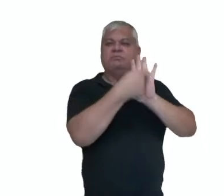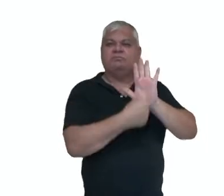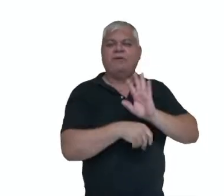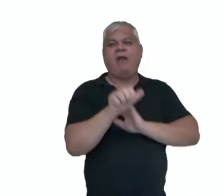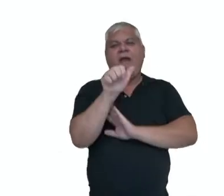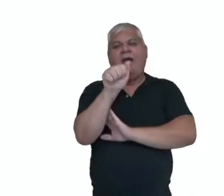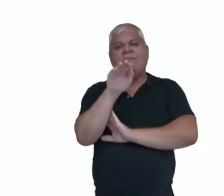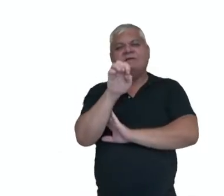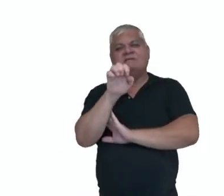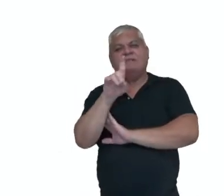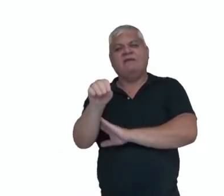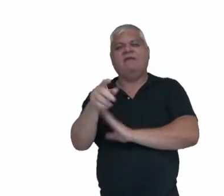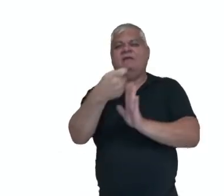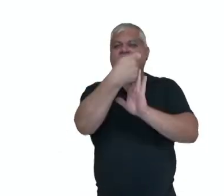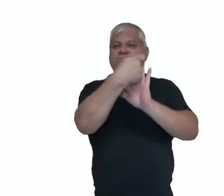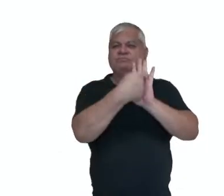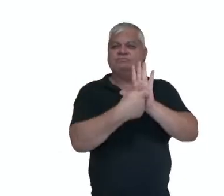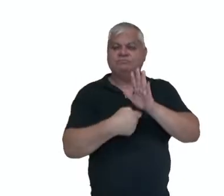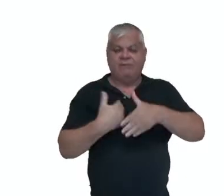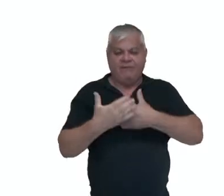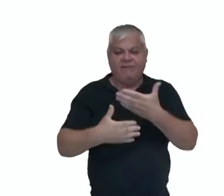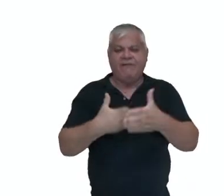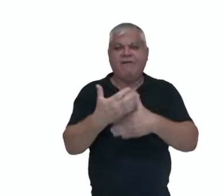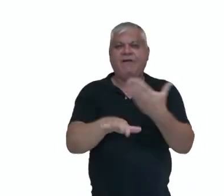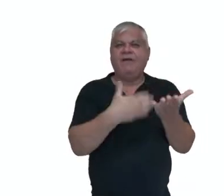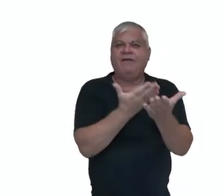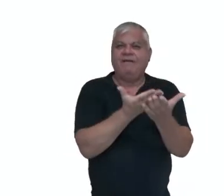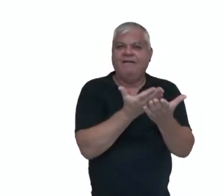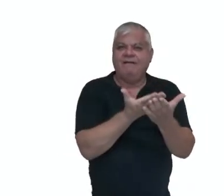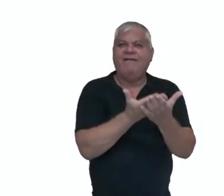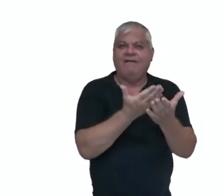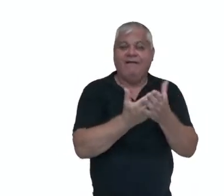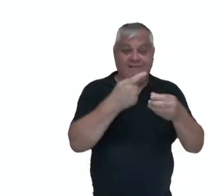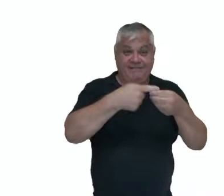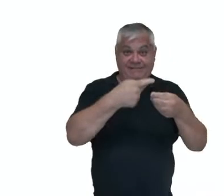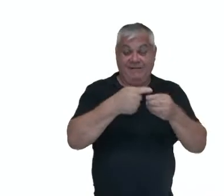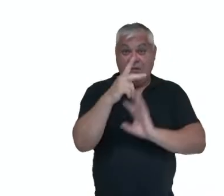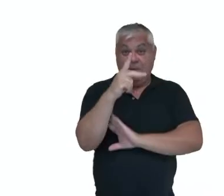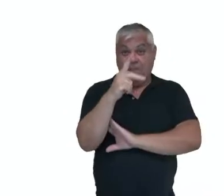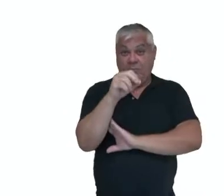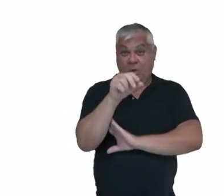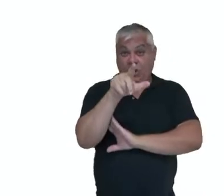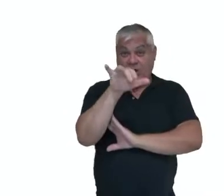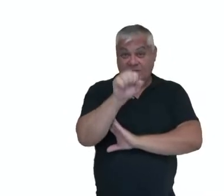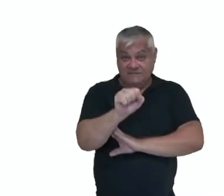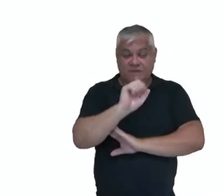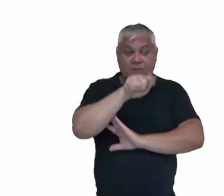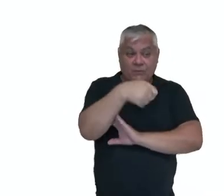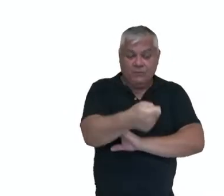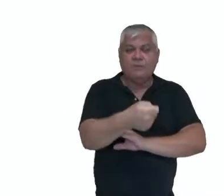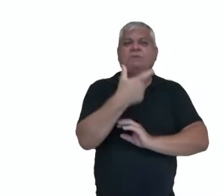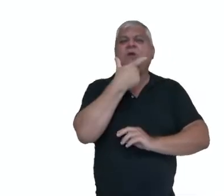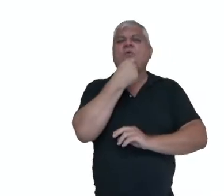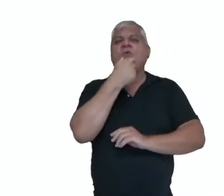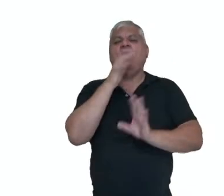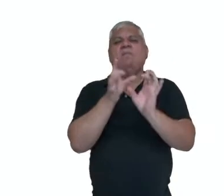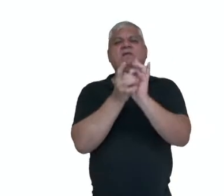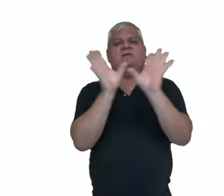alfabética também favoreceu a vida na cidade-estado, polis, onde surgiu a ideia de homem